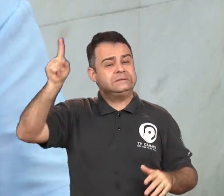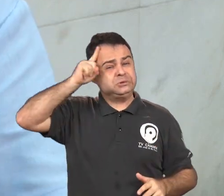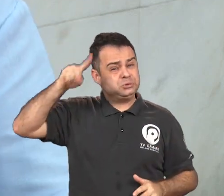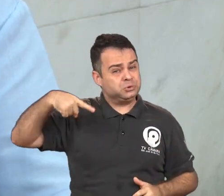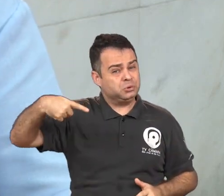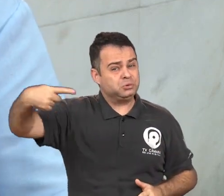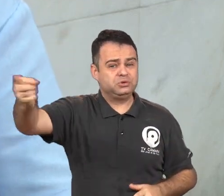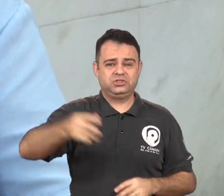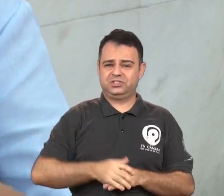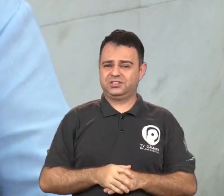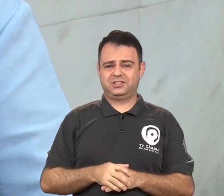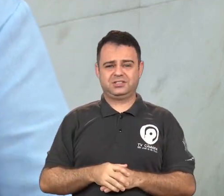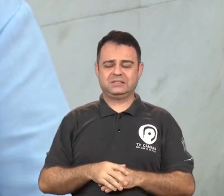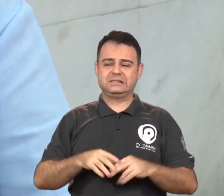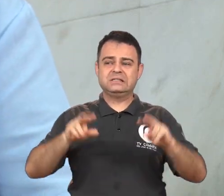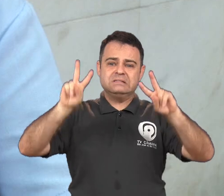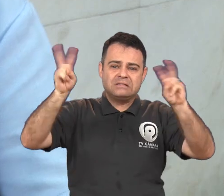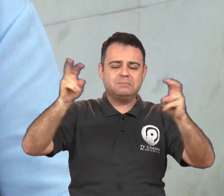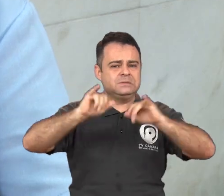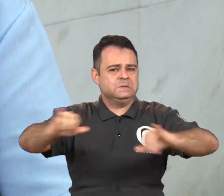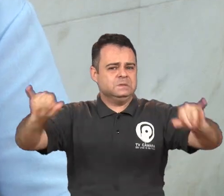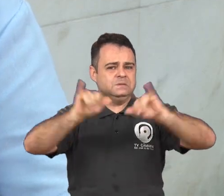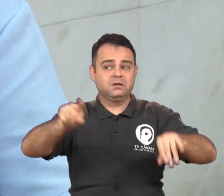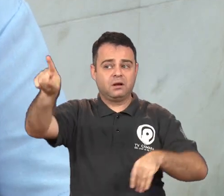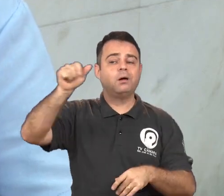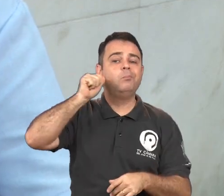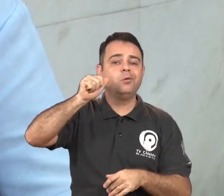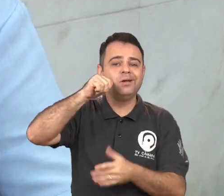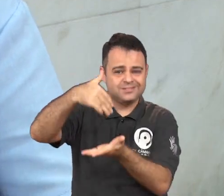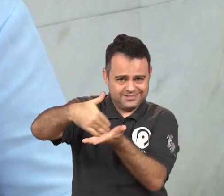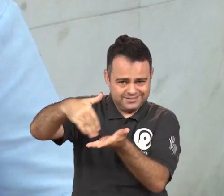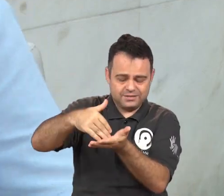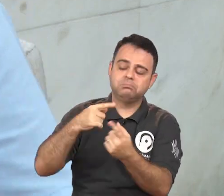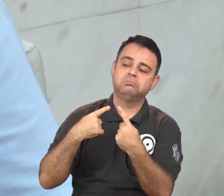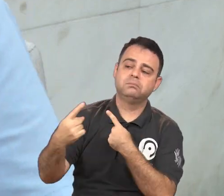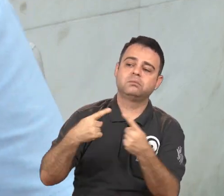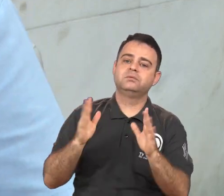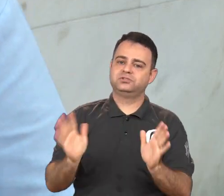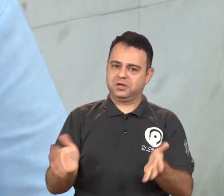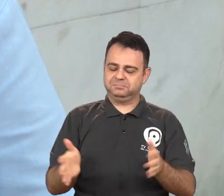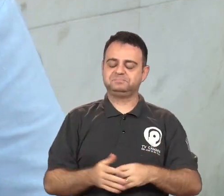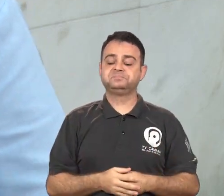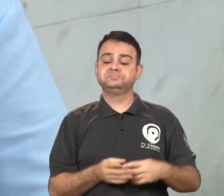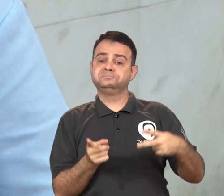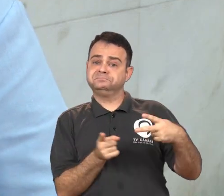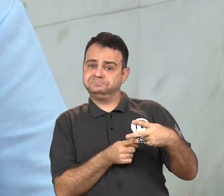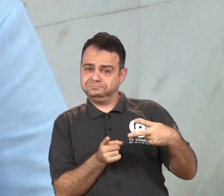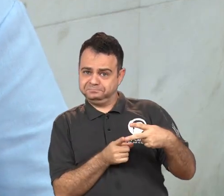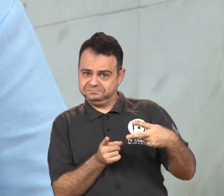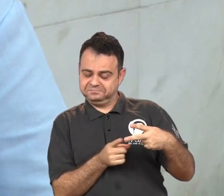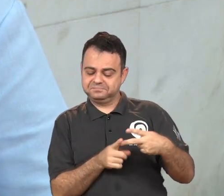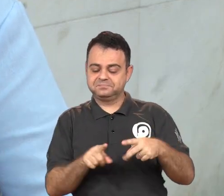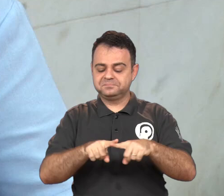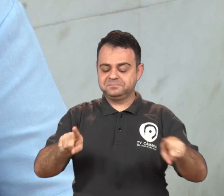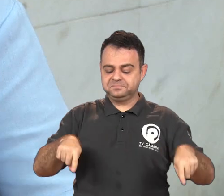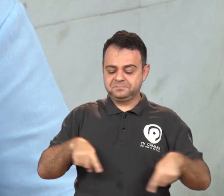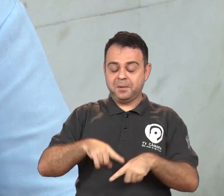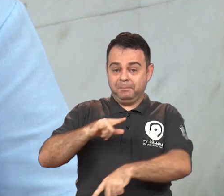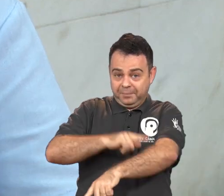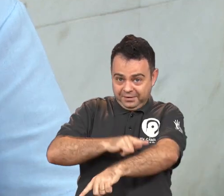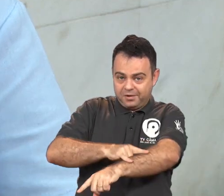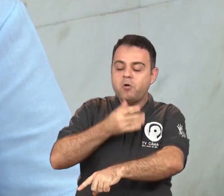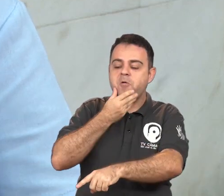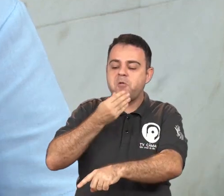com a Secretaria da Mulher, que é importante. E do fraudário, foi assim, uma procura de homens. Você vê